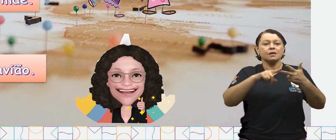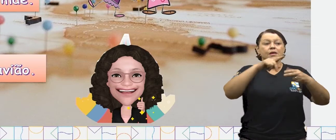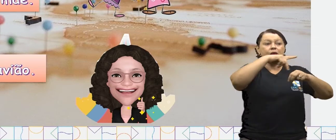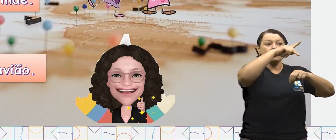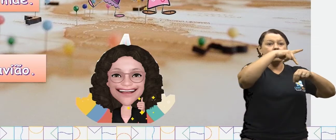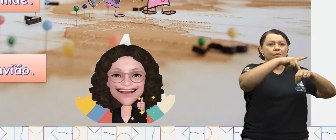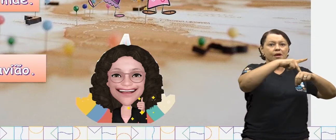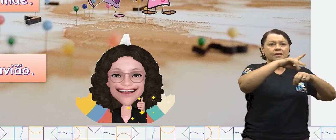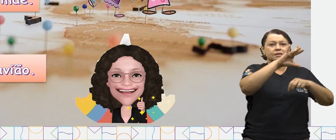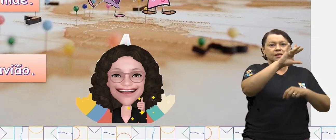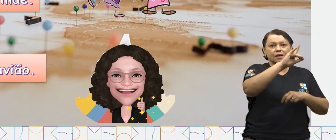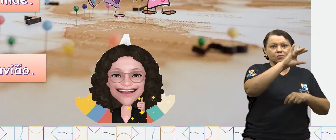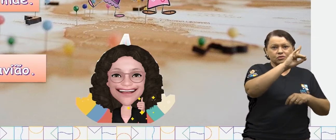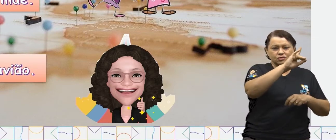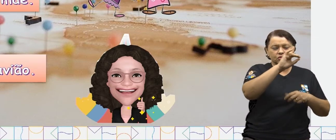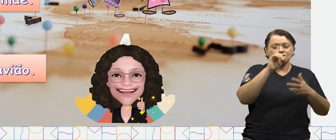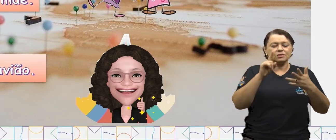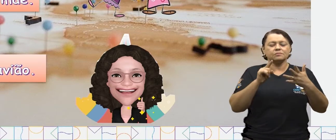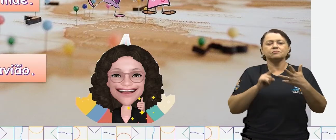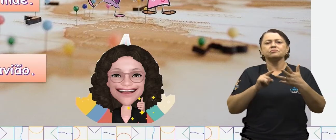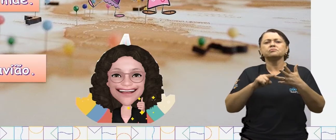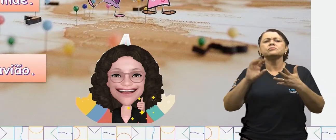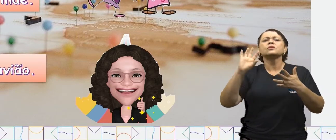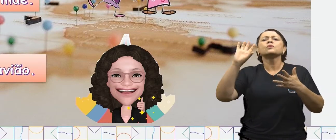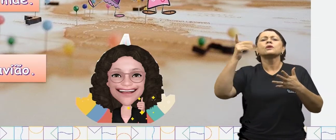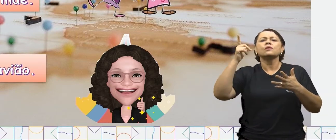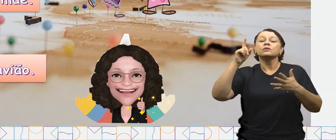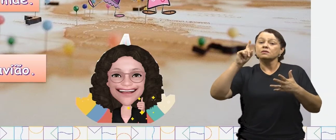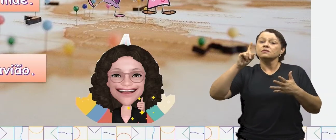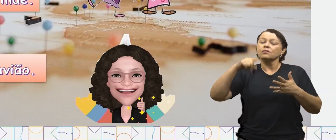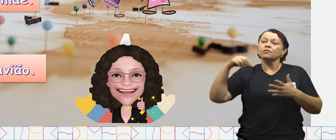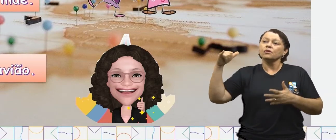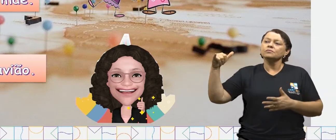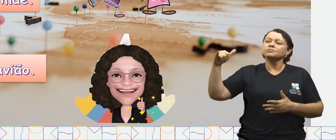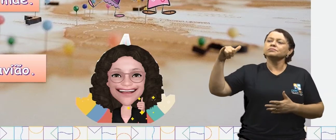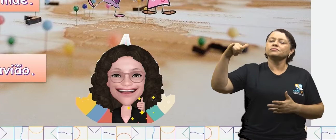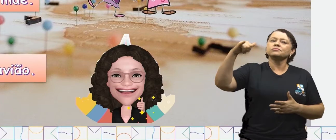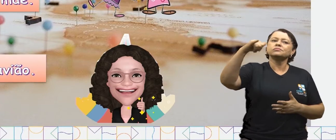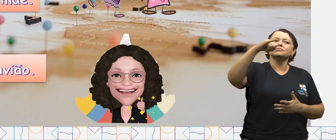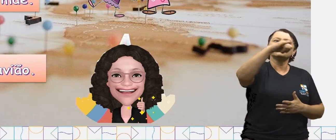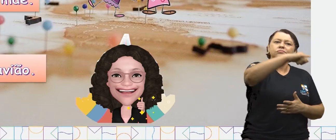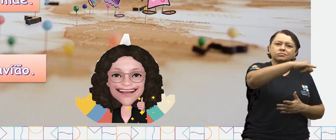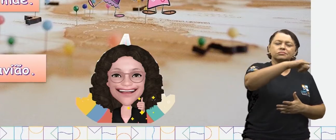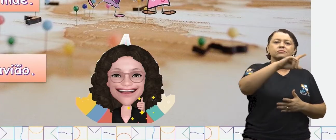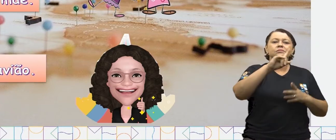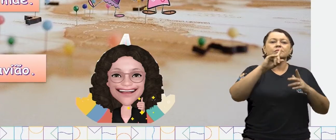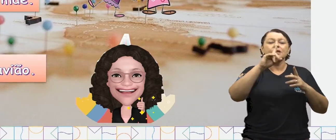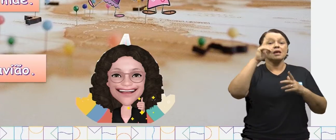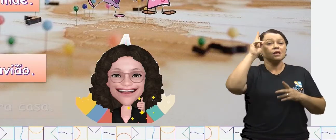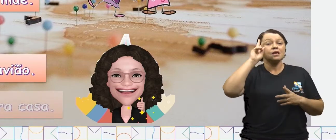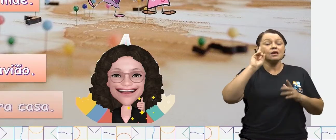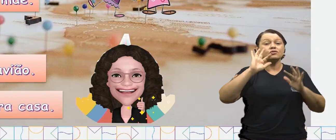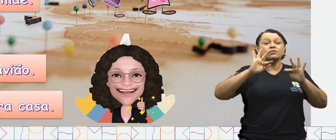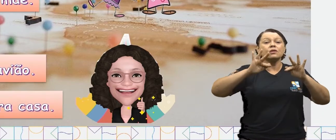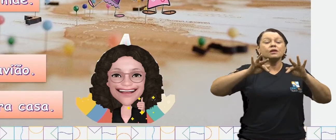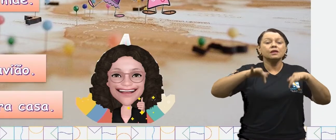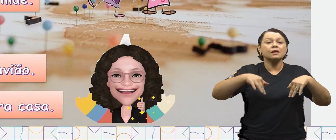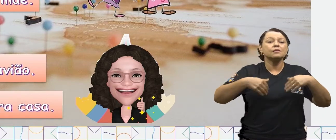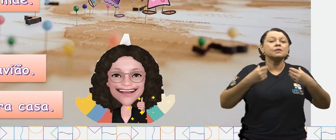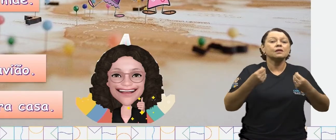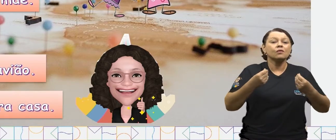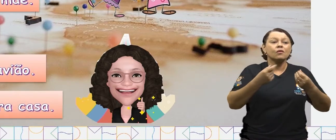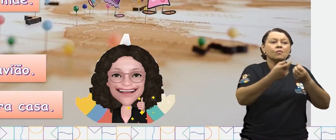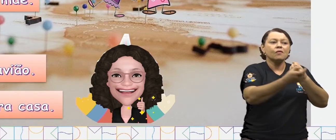visitado foi o Chile. O que aconteceu foi uma viagem de avião. E a história termina